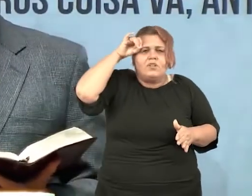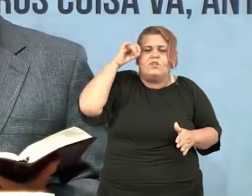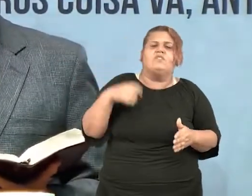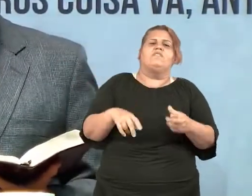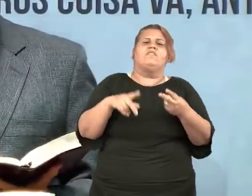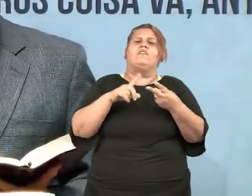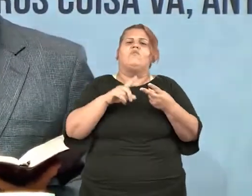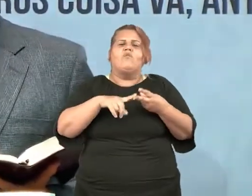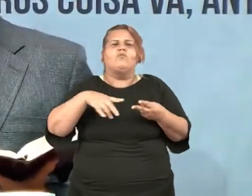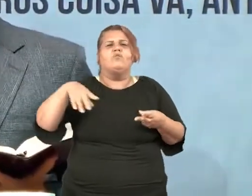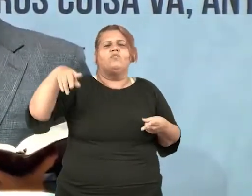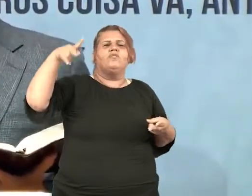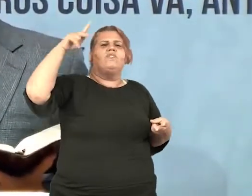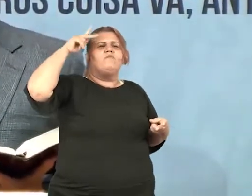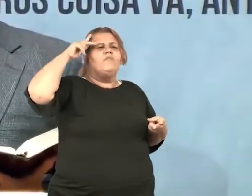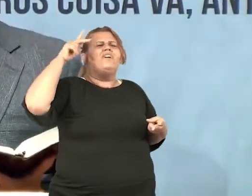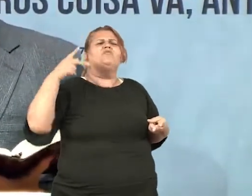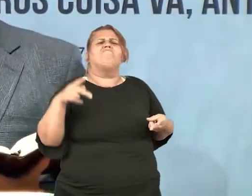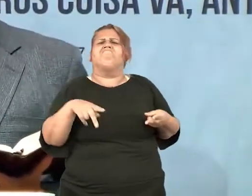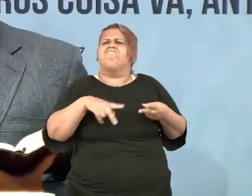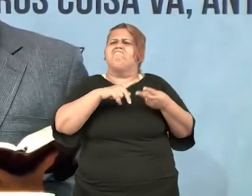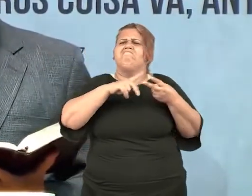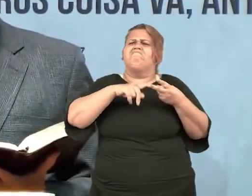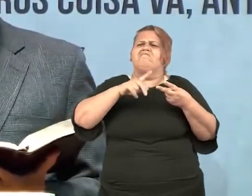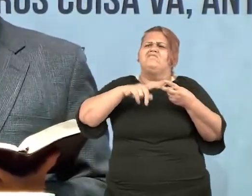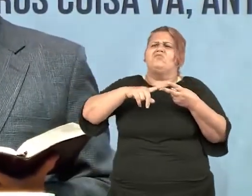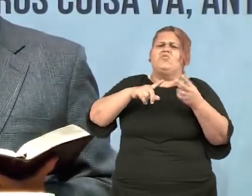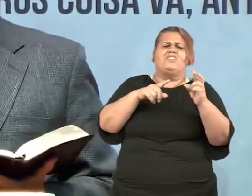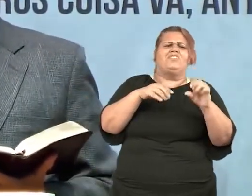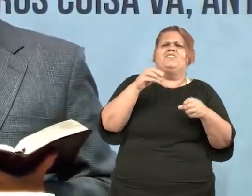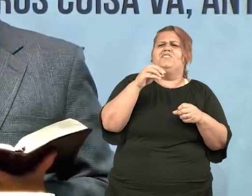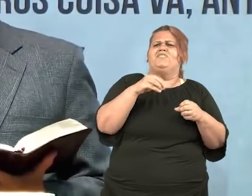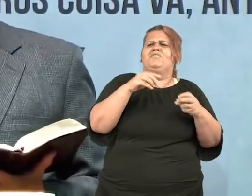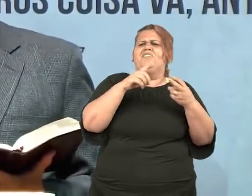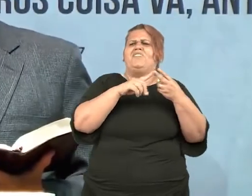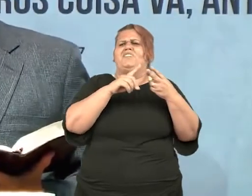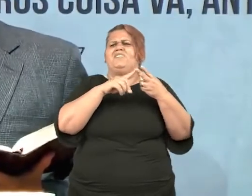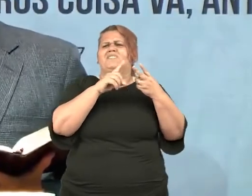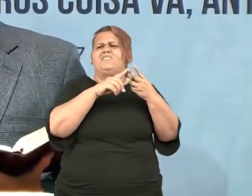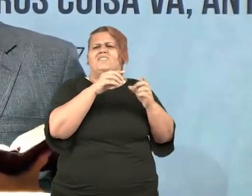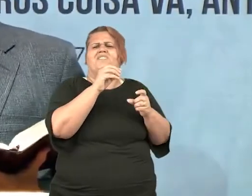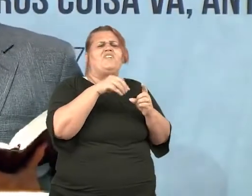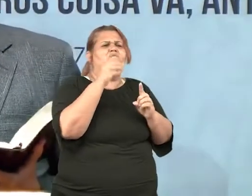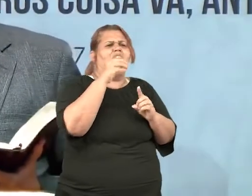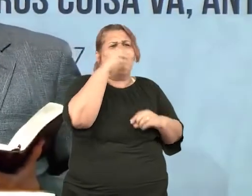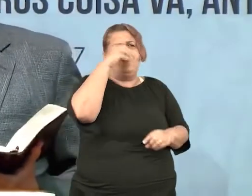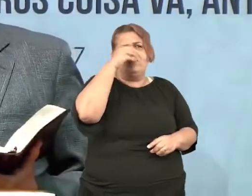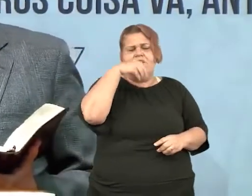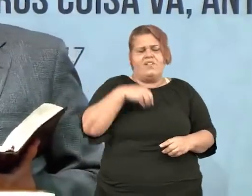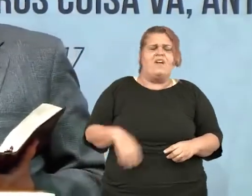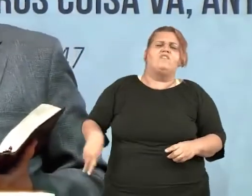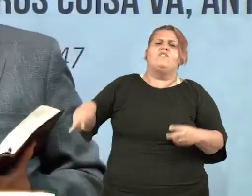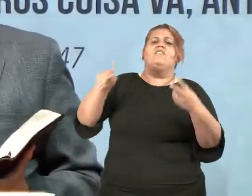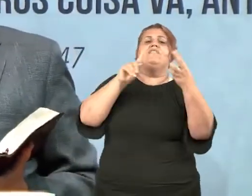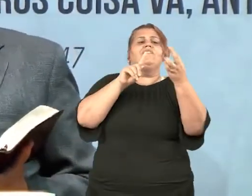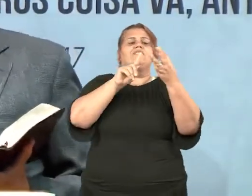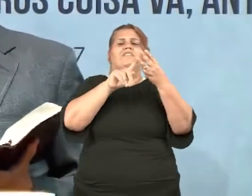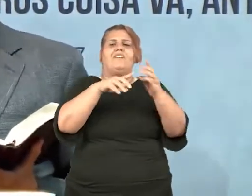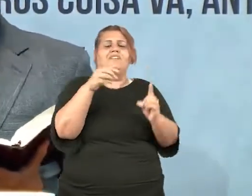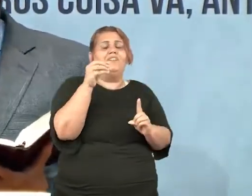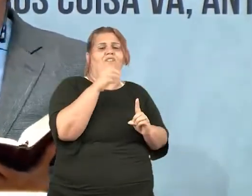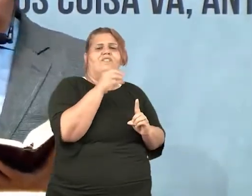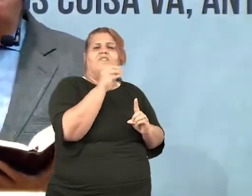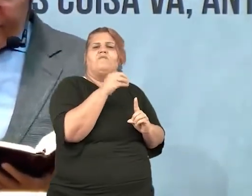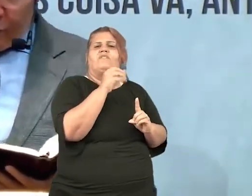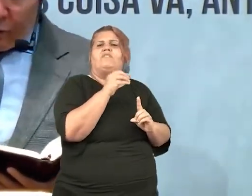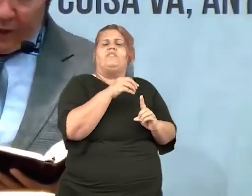nossa total dependência de Deus. Olha o versículo 15 comigo. Em vez